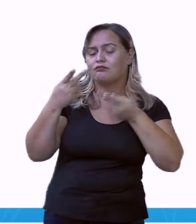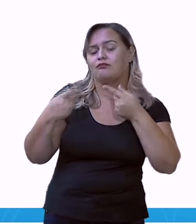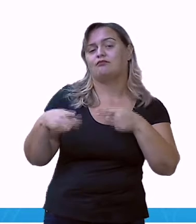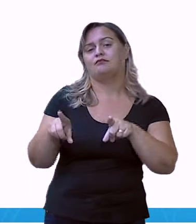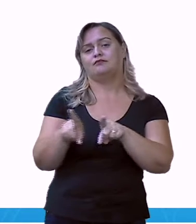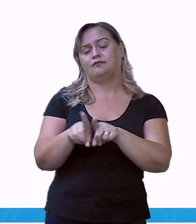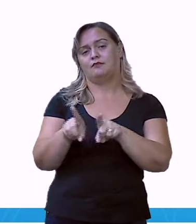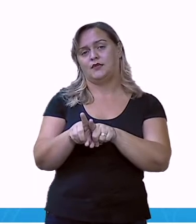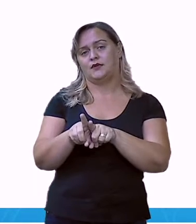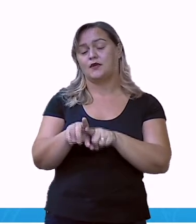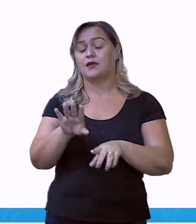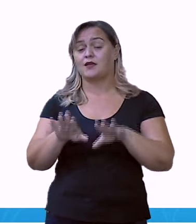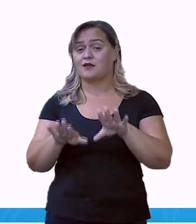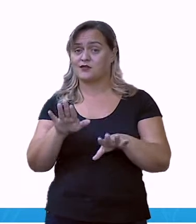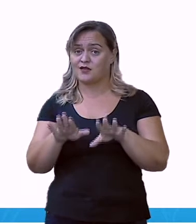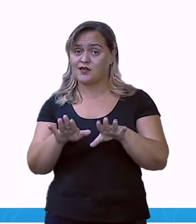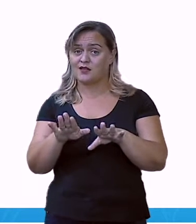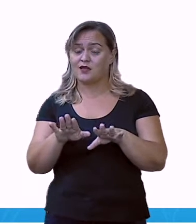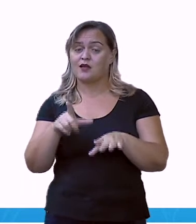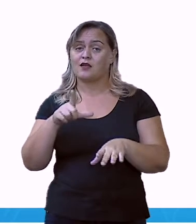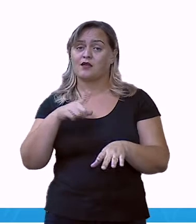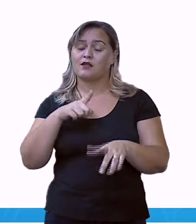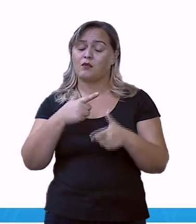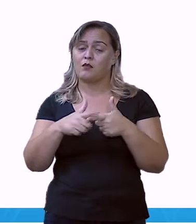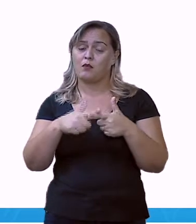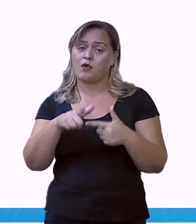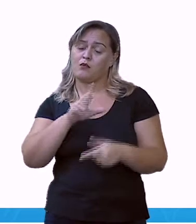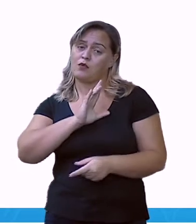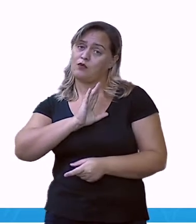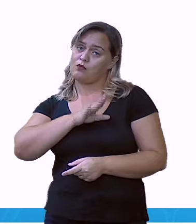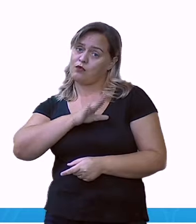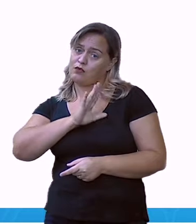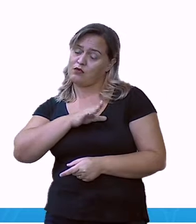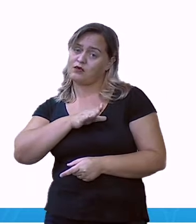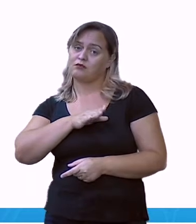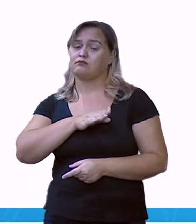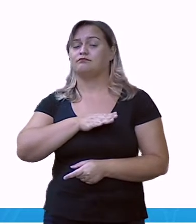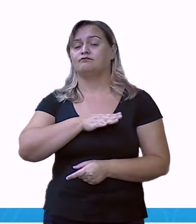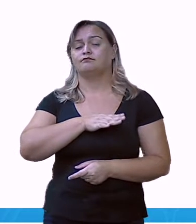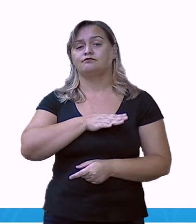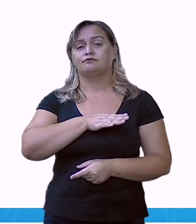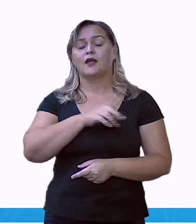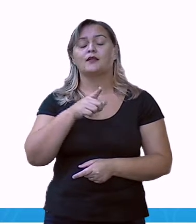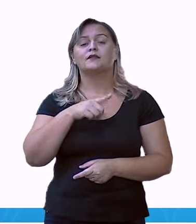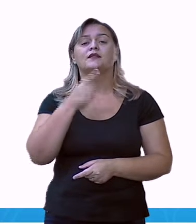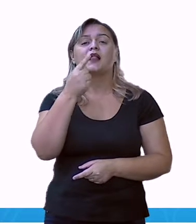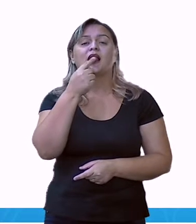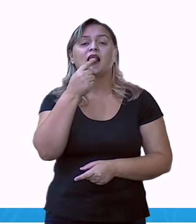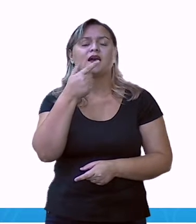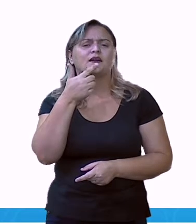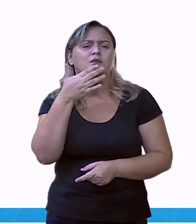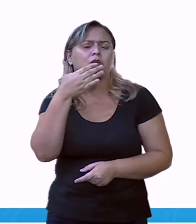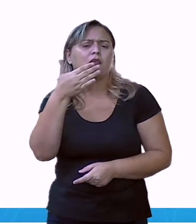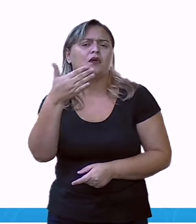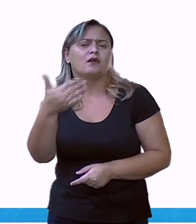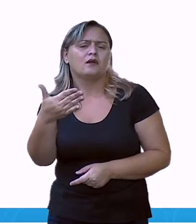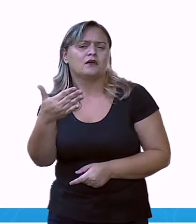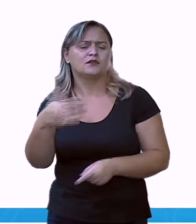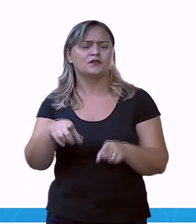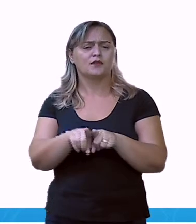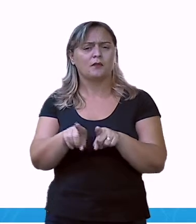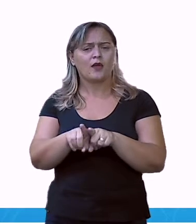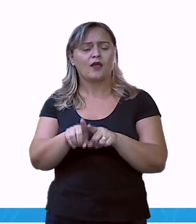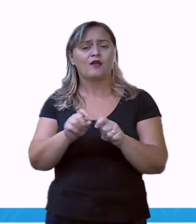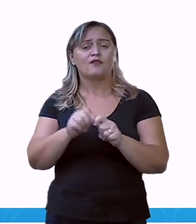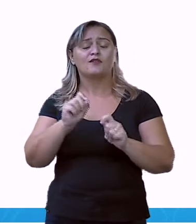problemas do coração. Às vezes a língua é grande, que junto com a hipotonia, ou seja, com a flacidez, faz com que o bebê fique com a